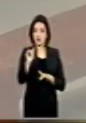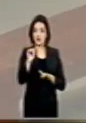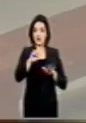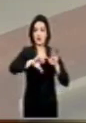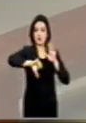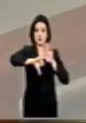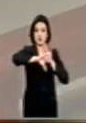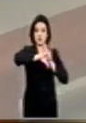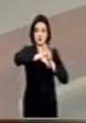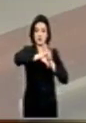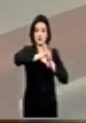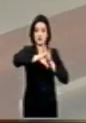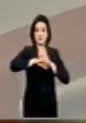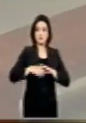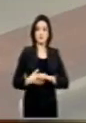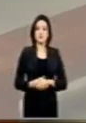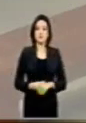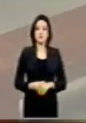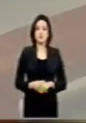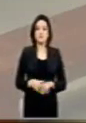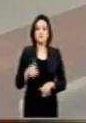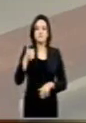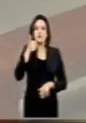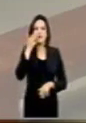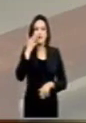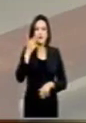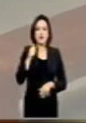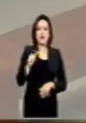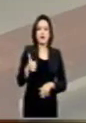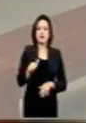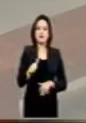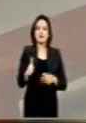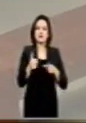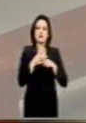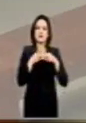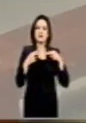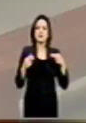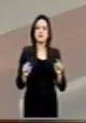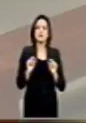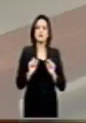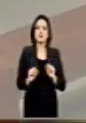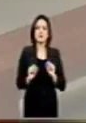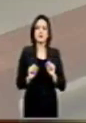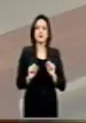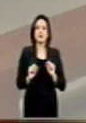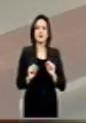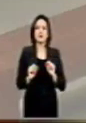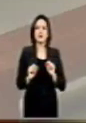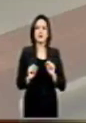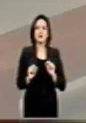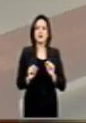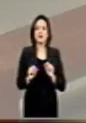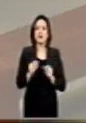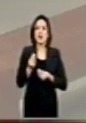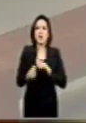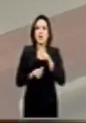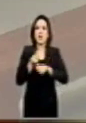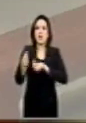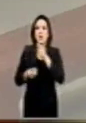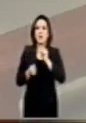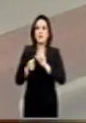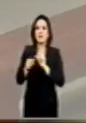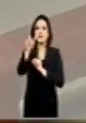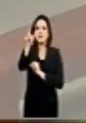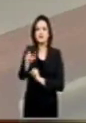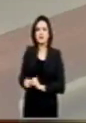finalista, analisa-se aqui o fato típico, a ação desses policiais. Esses policiais em